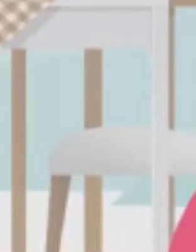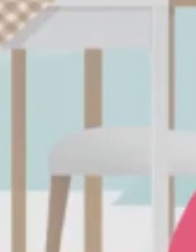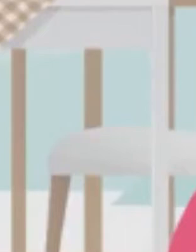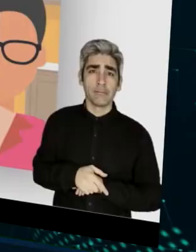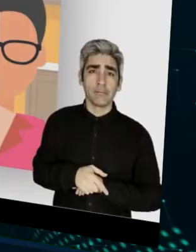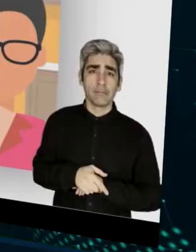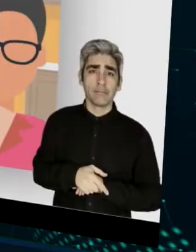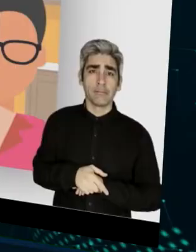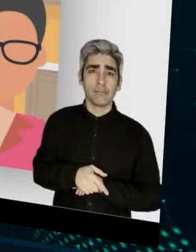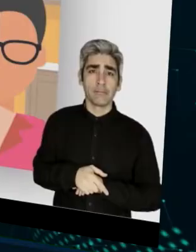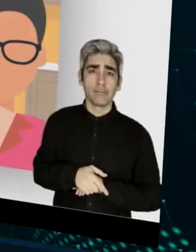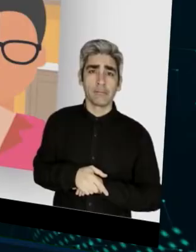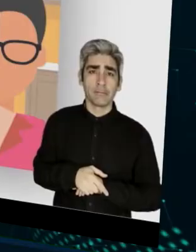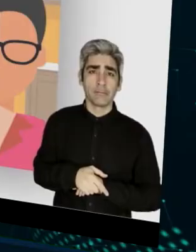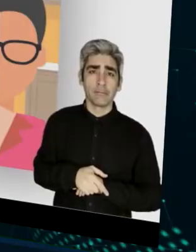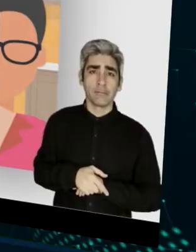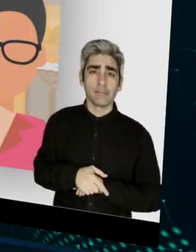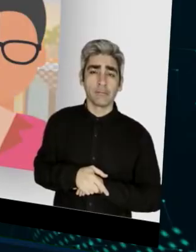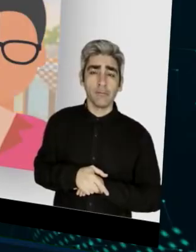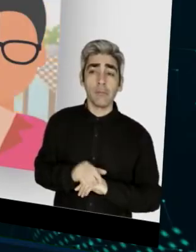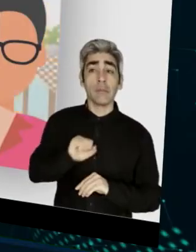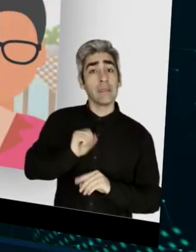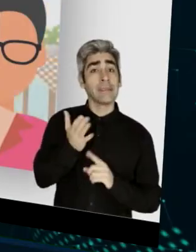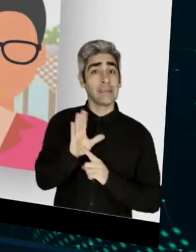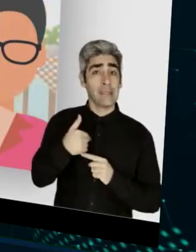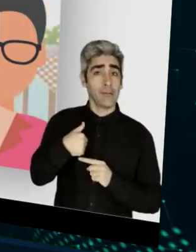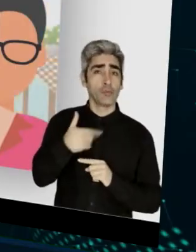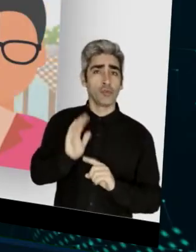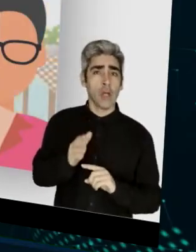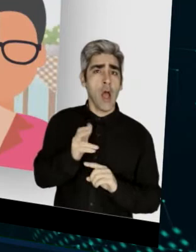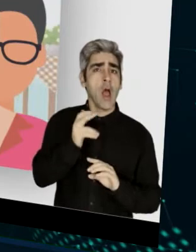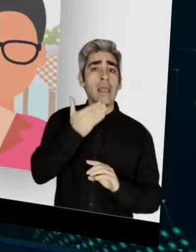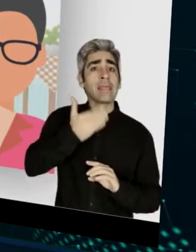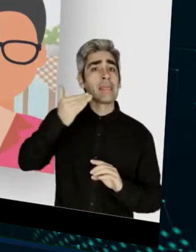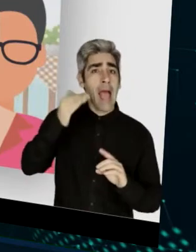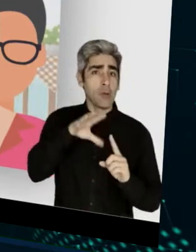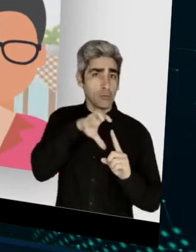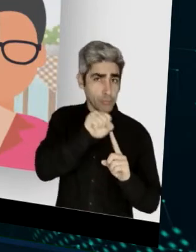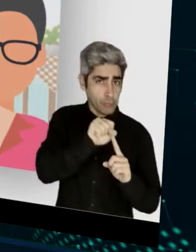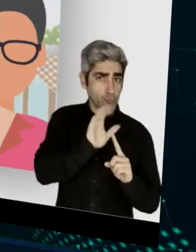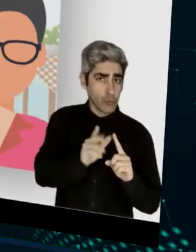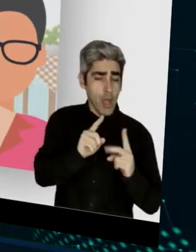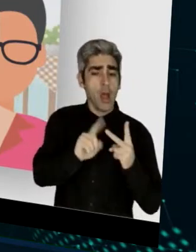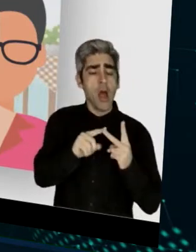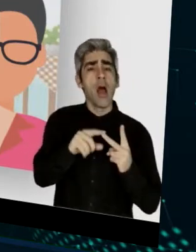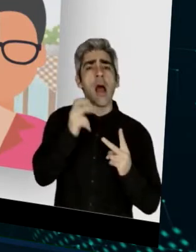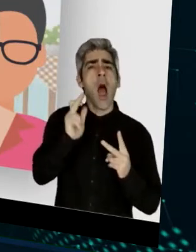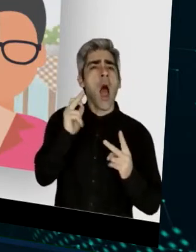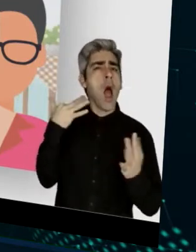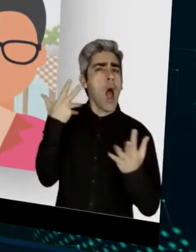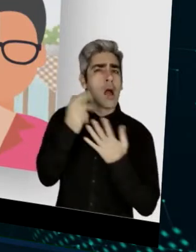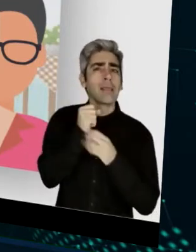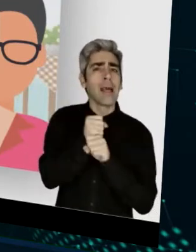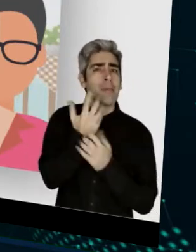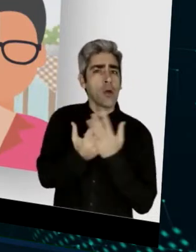completamente isolado e autónomo do sistema de informação da segurança social, o que nos impossibilitava de tirar partido da